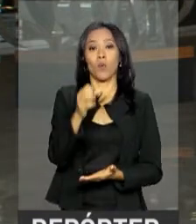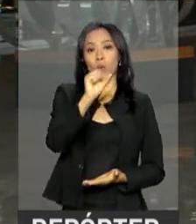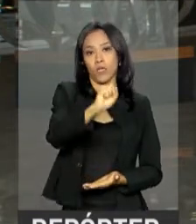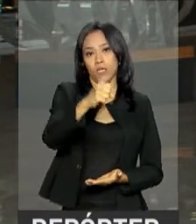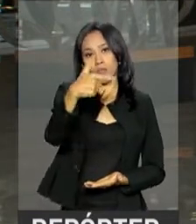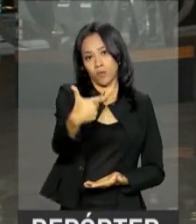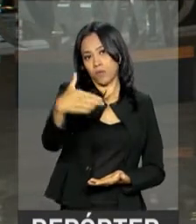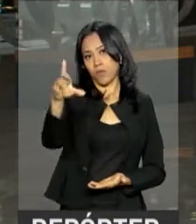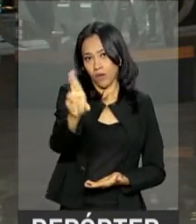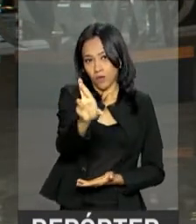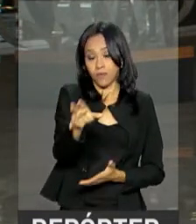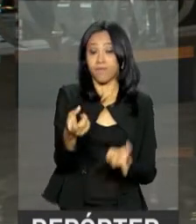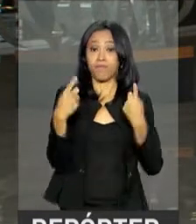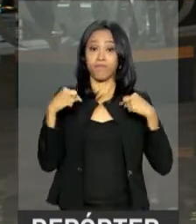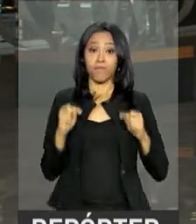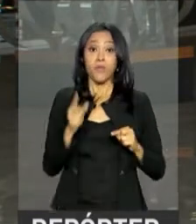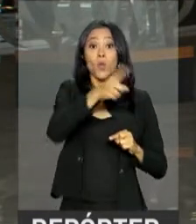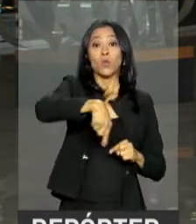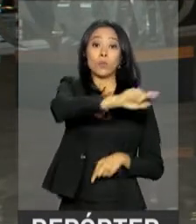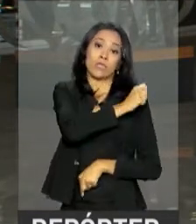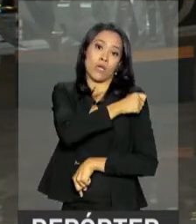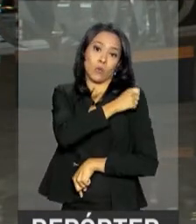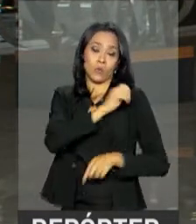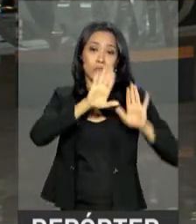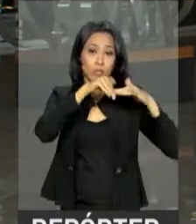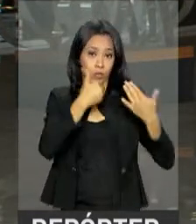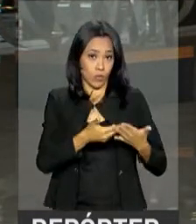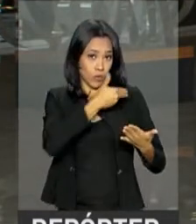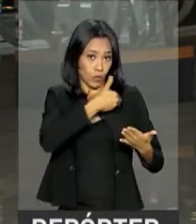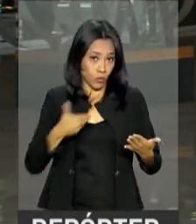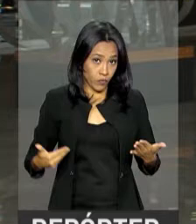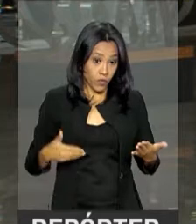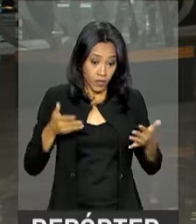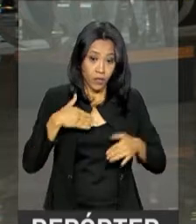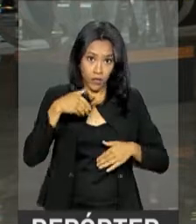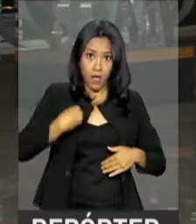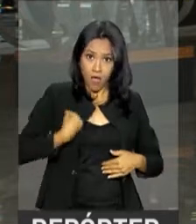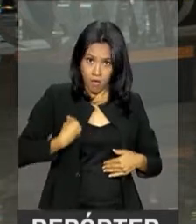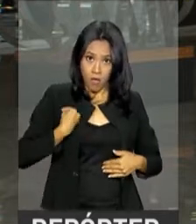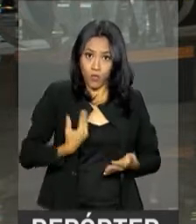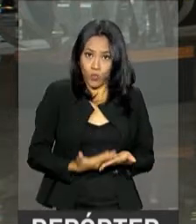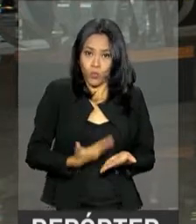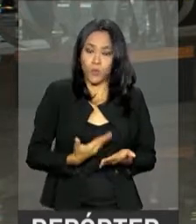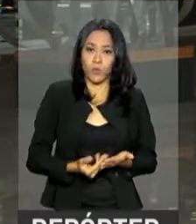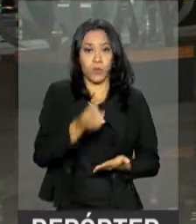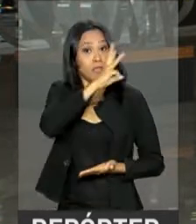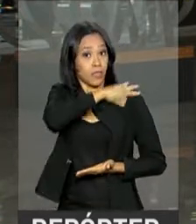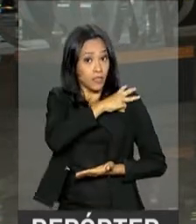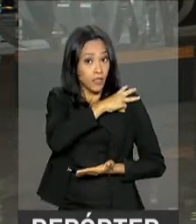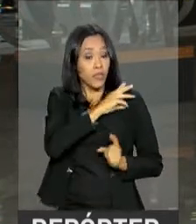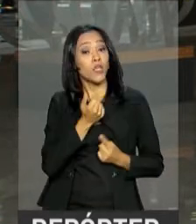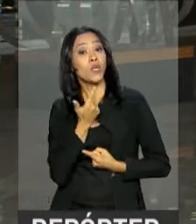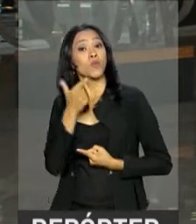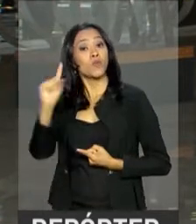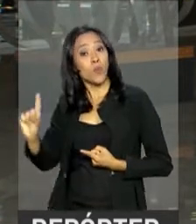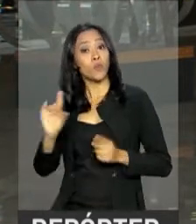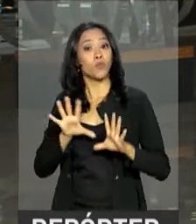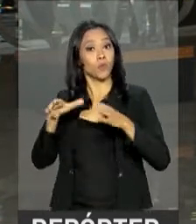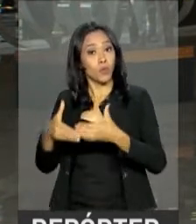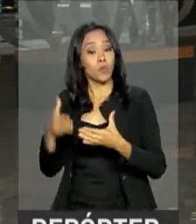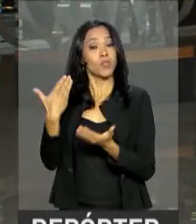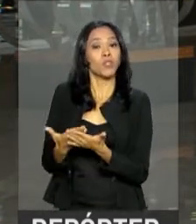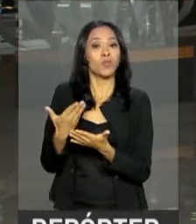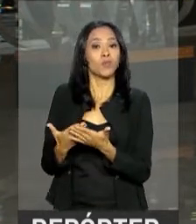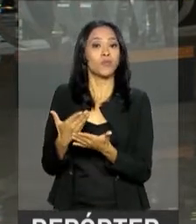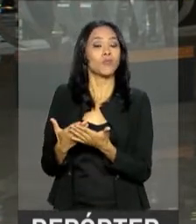reais os alunos de escolas públicas que estão concluindo o ensino médio neste ano e aqueles inscritos no cadastro único